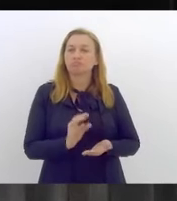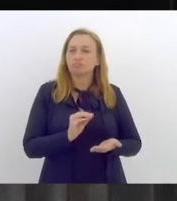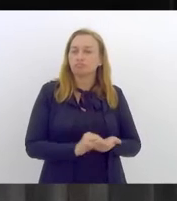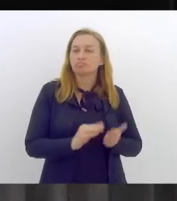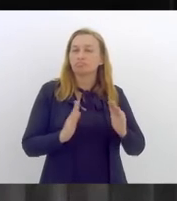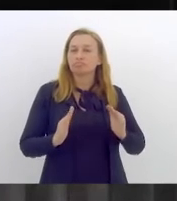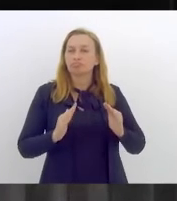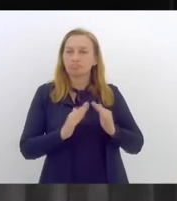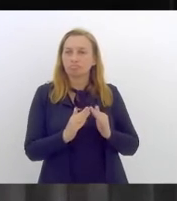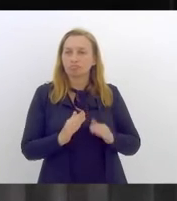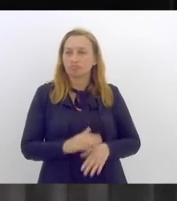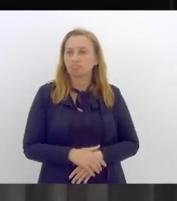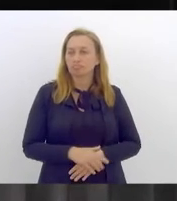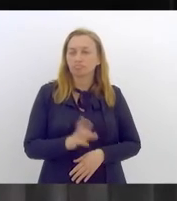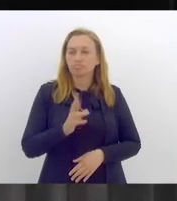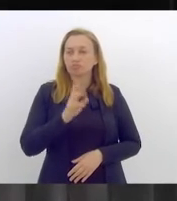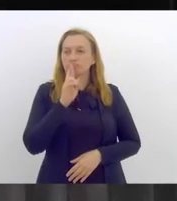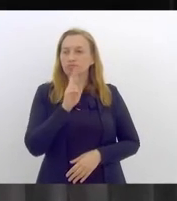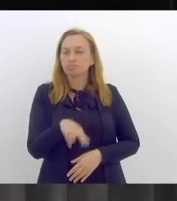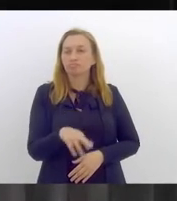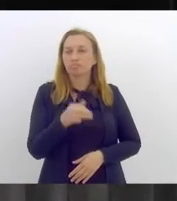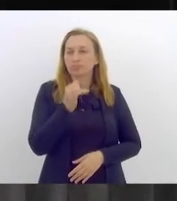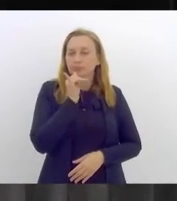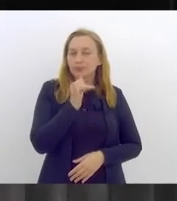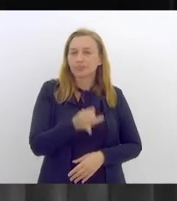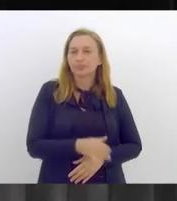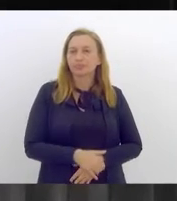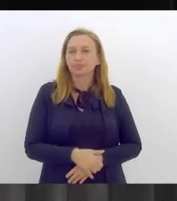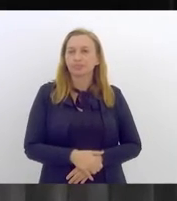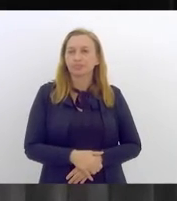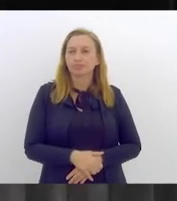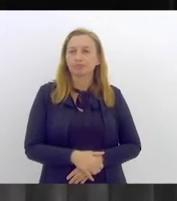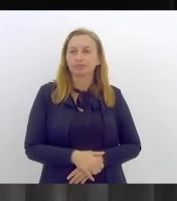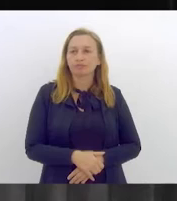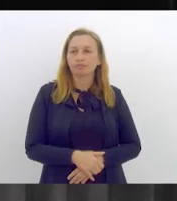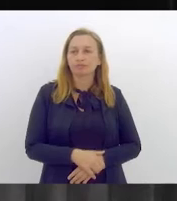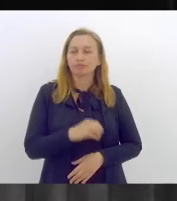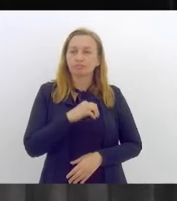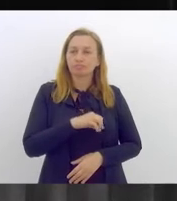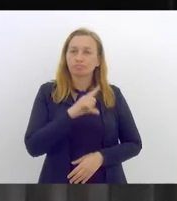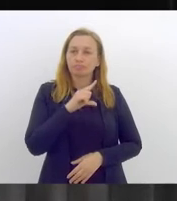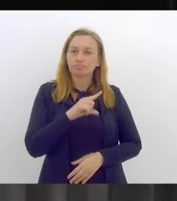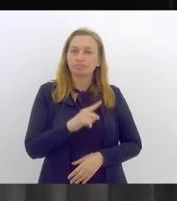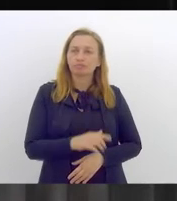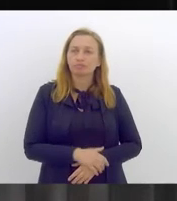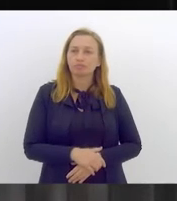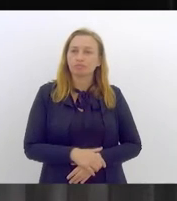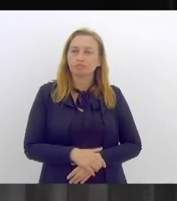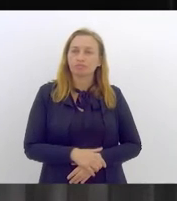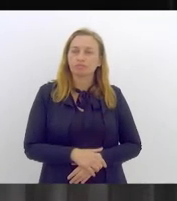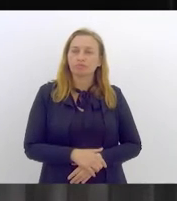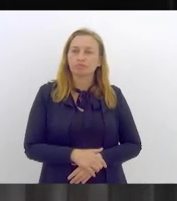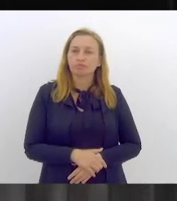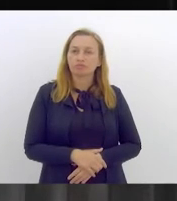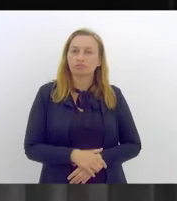habitação. Não responde, por exemplo, com um aumento, nesse momento de